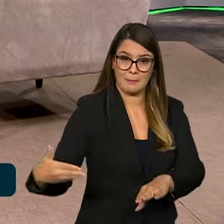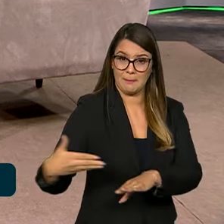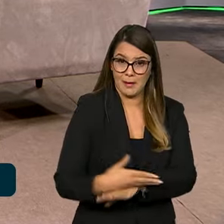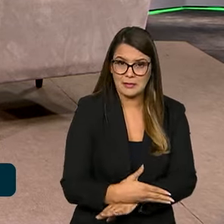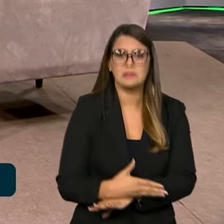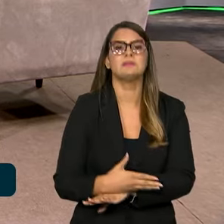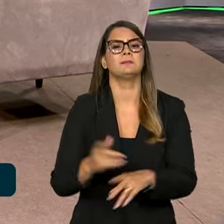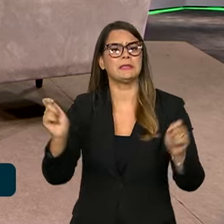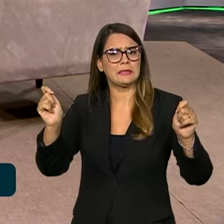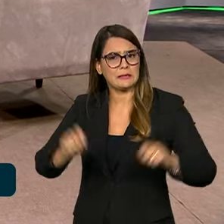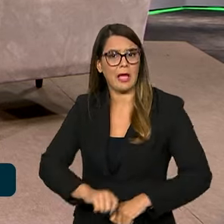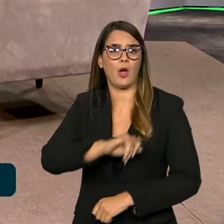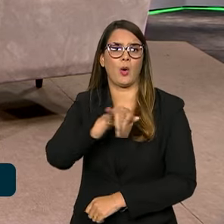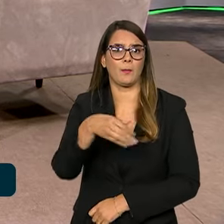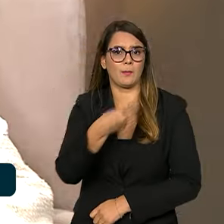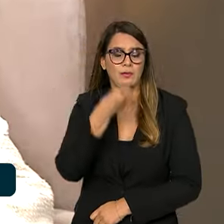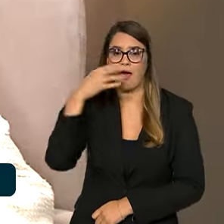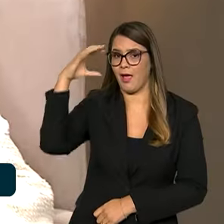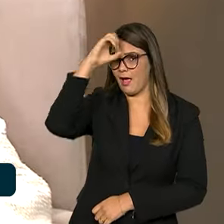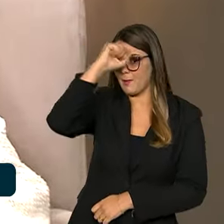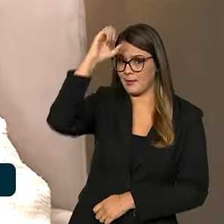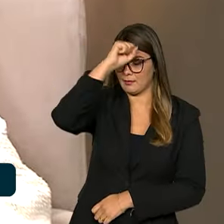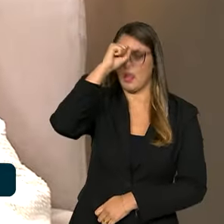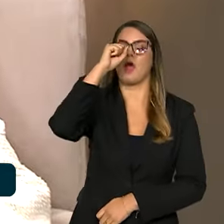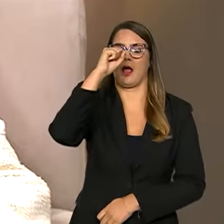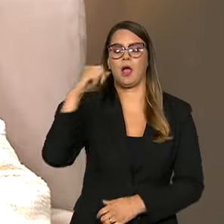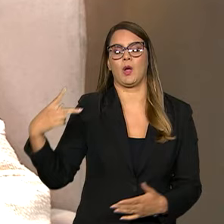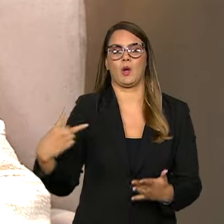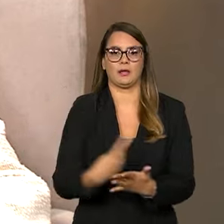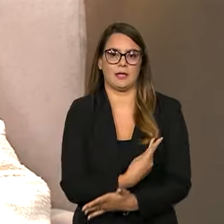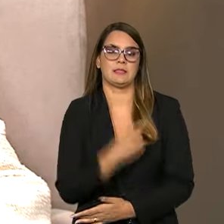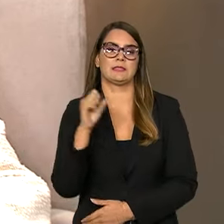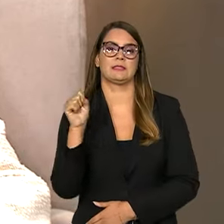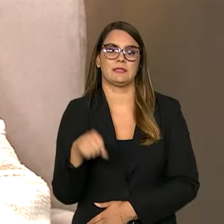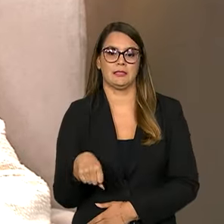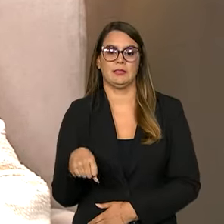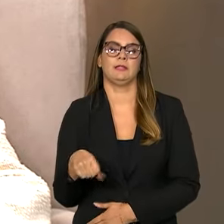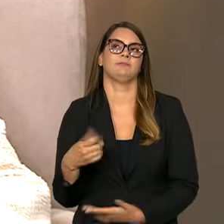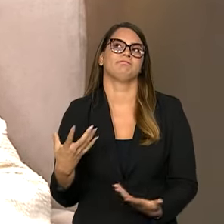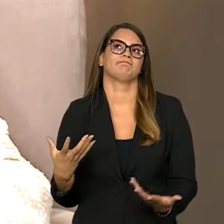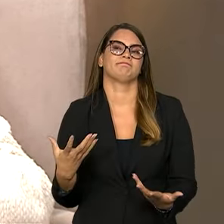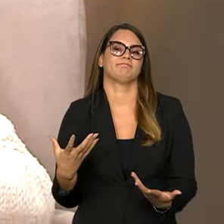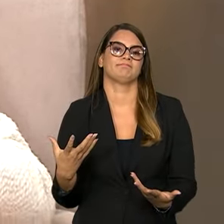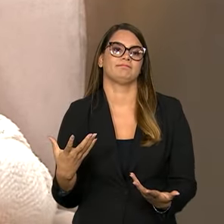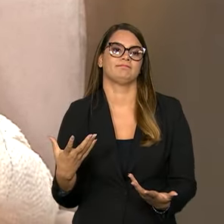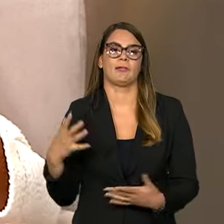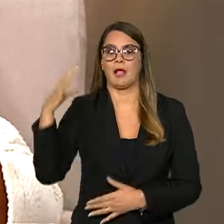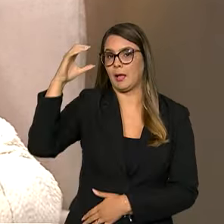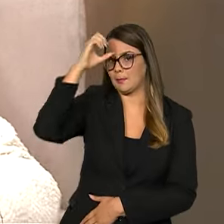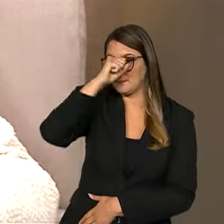aquela condição e aquela oportunidade de aprender isso gera uma uma uma